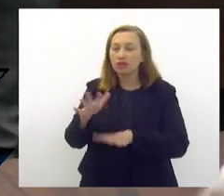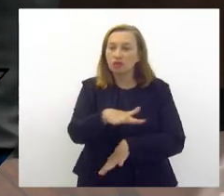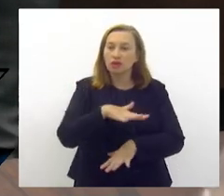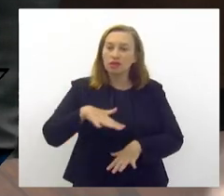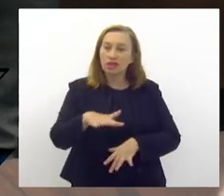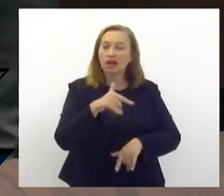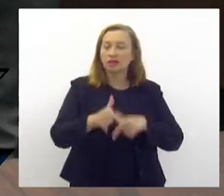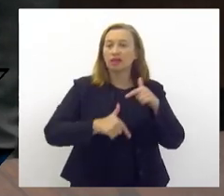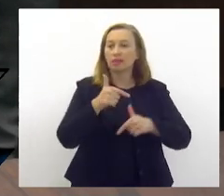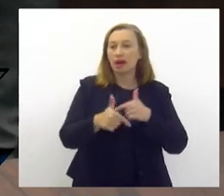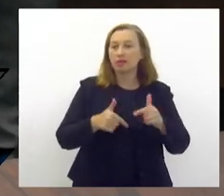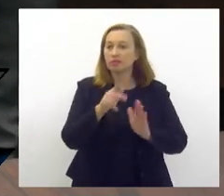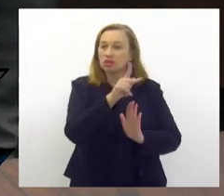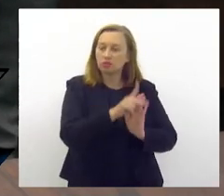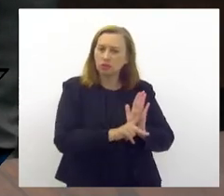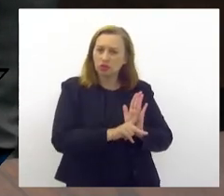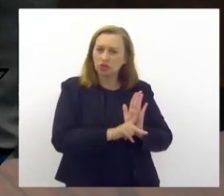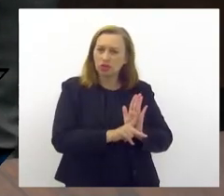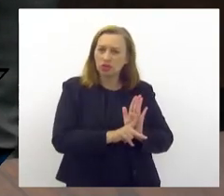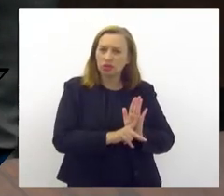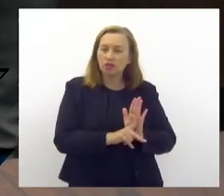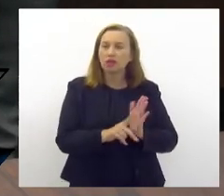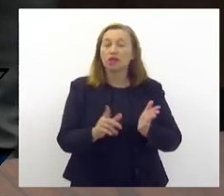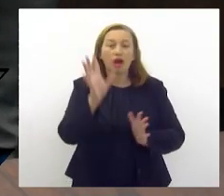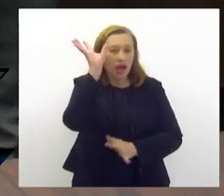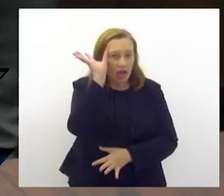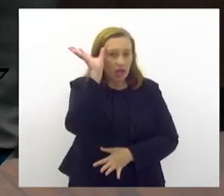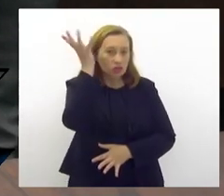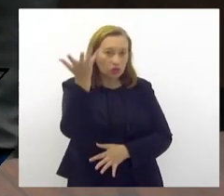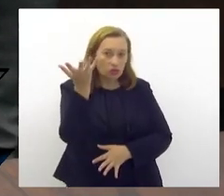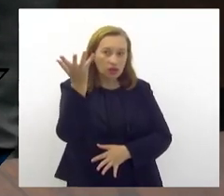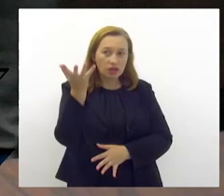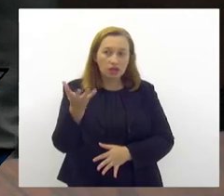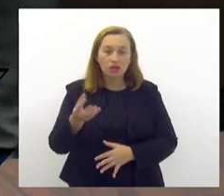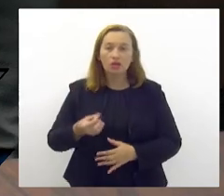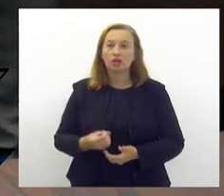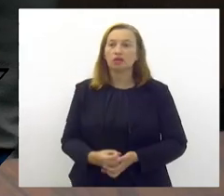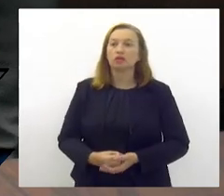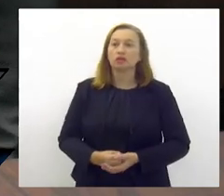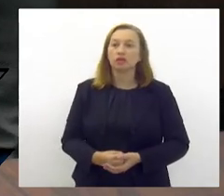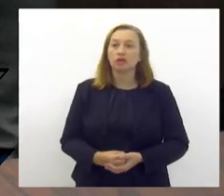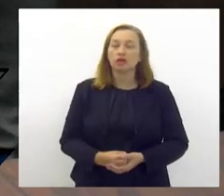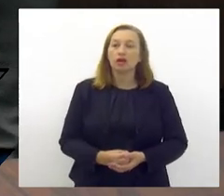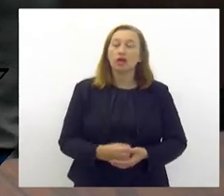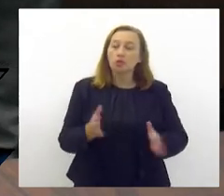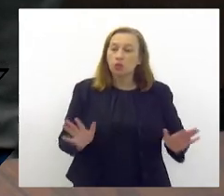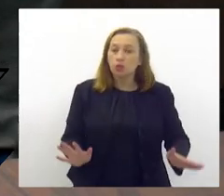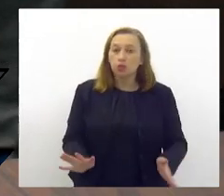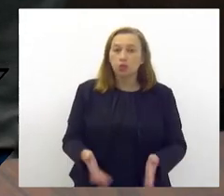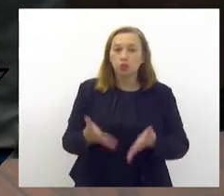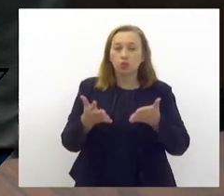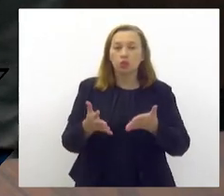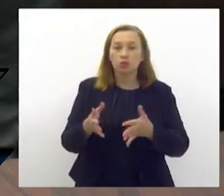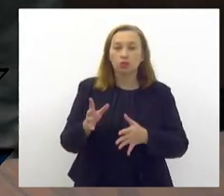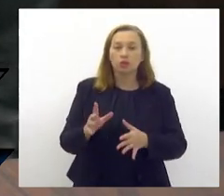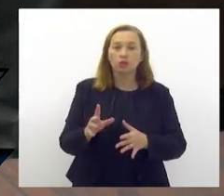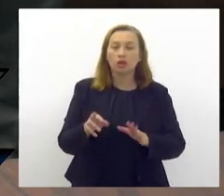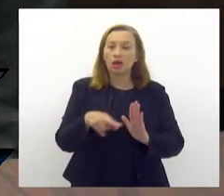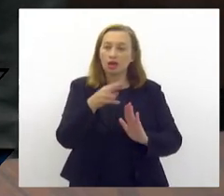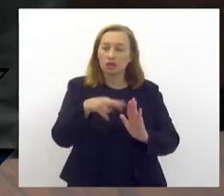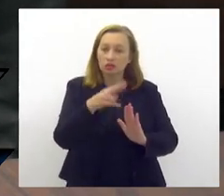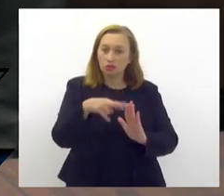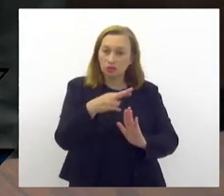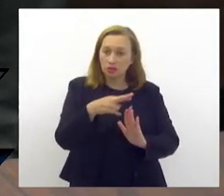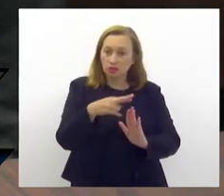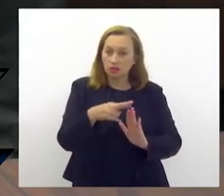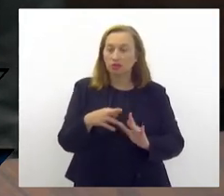ambiente. E esse projeto tende a resolver boa parcela, incentivar a resolução